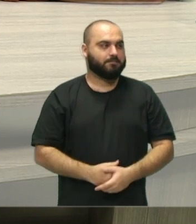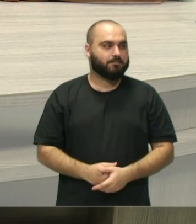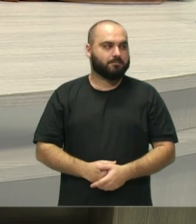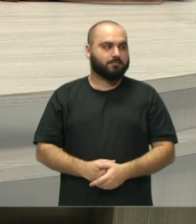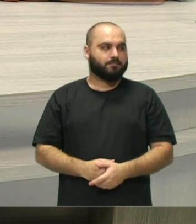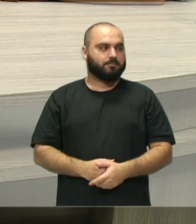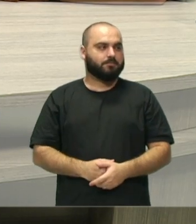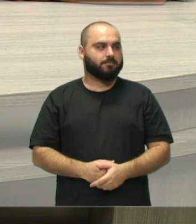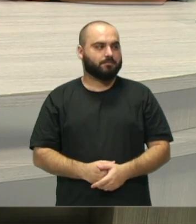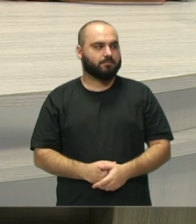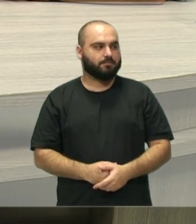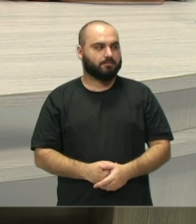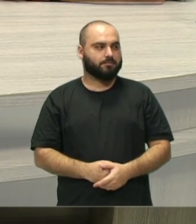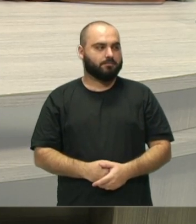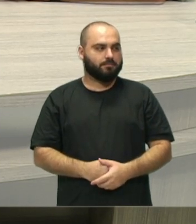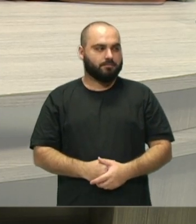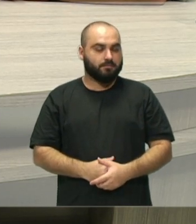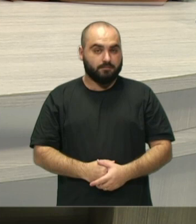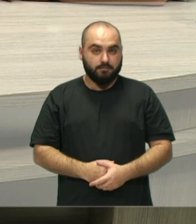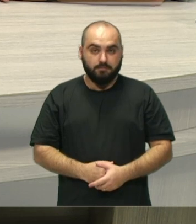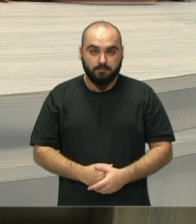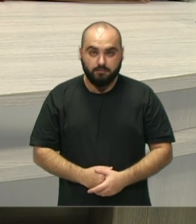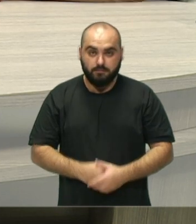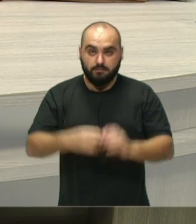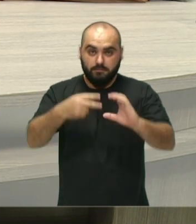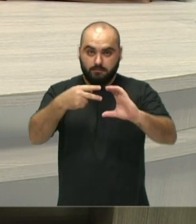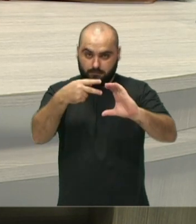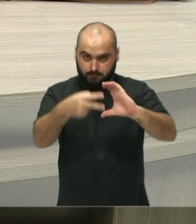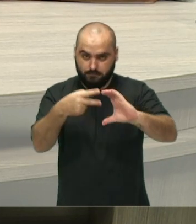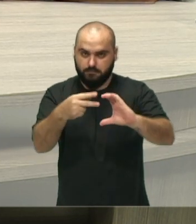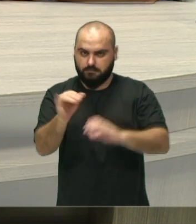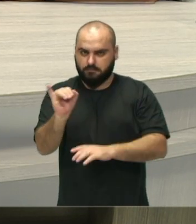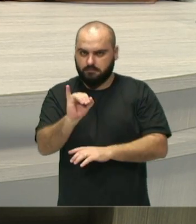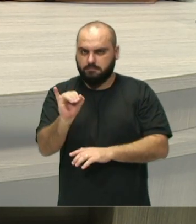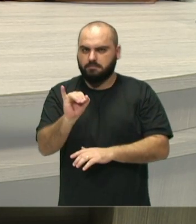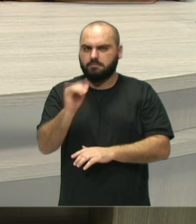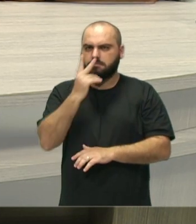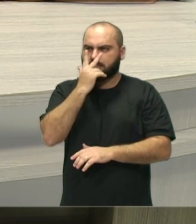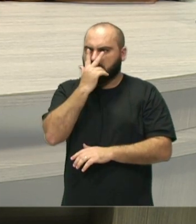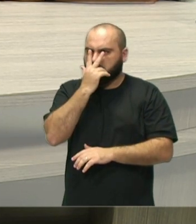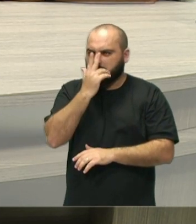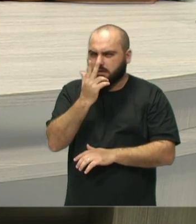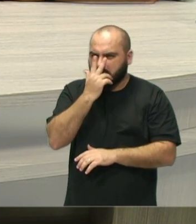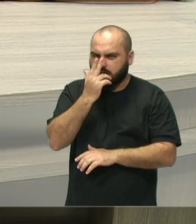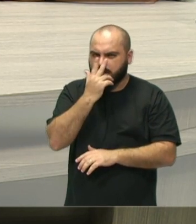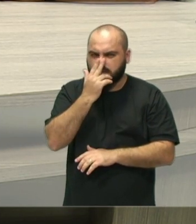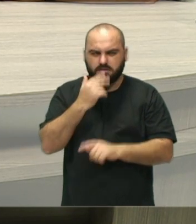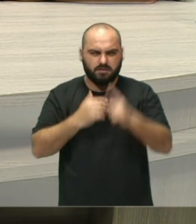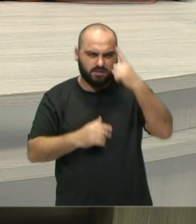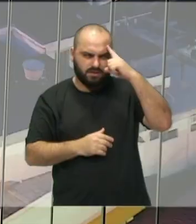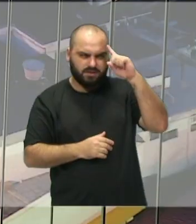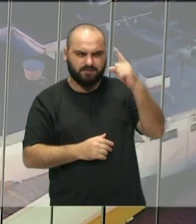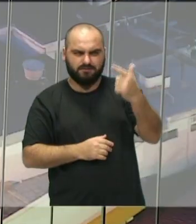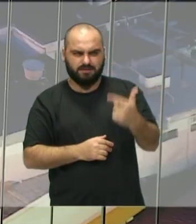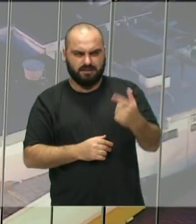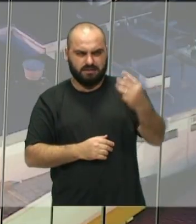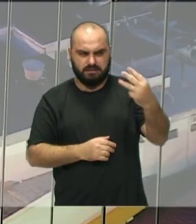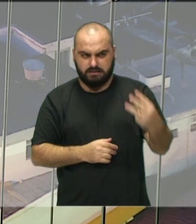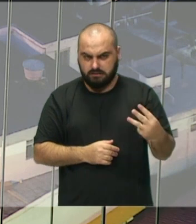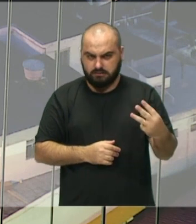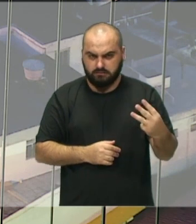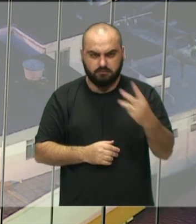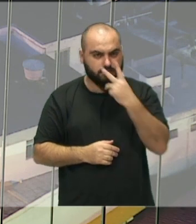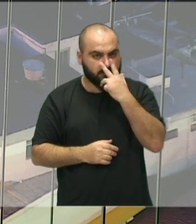Enfim, a Câmara de Vereadores aqui, acho que foi, se eu não me engano, foi dia 23, acho que foi